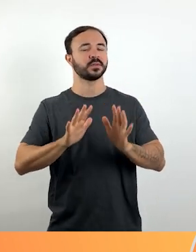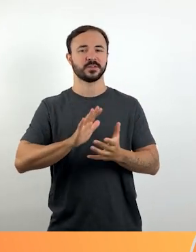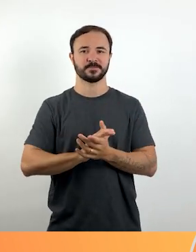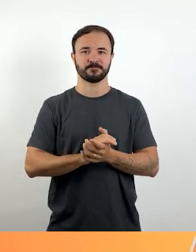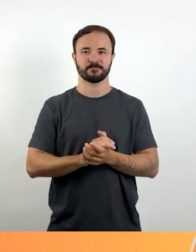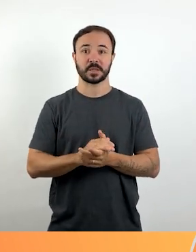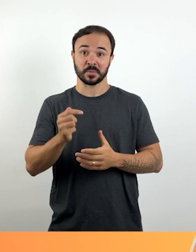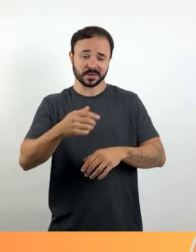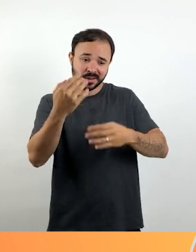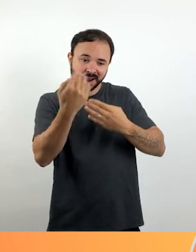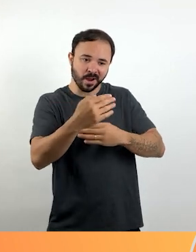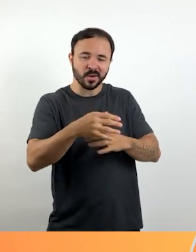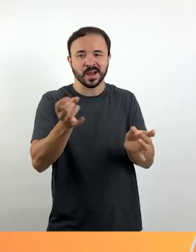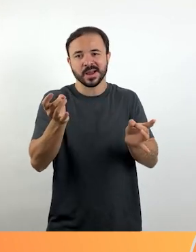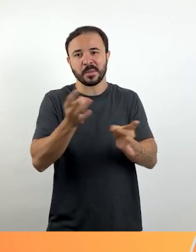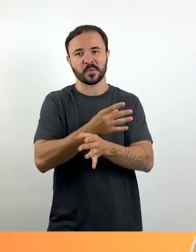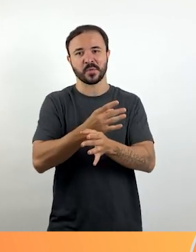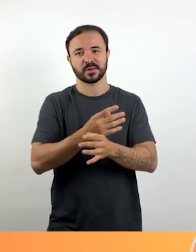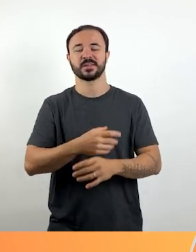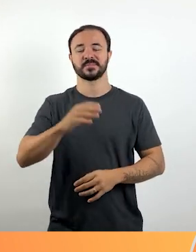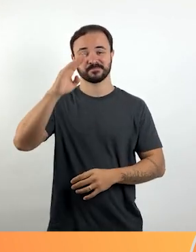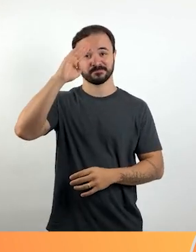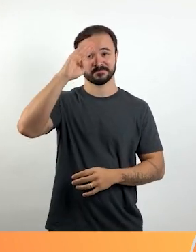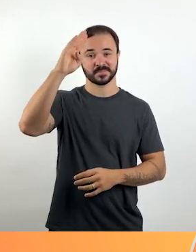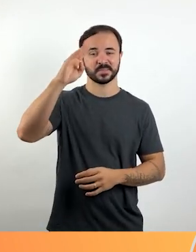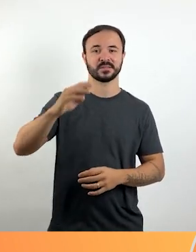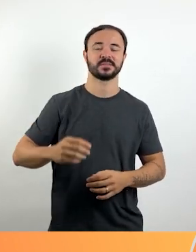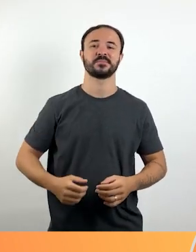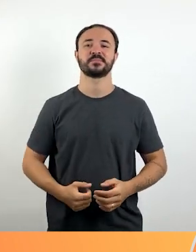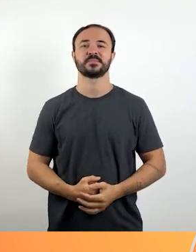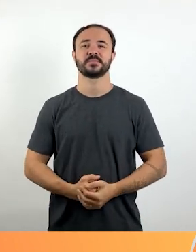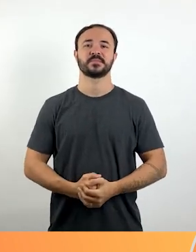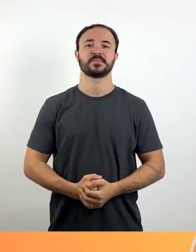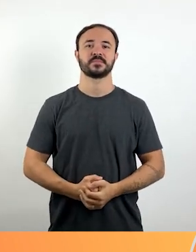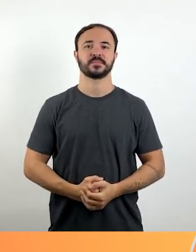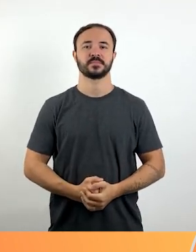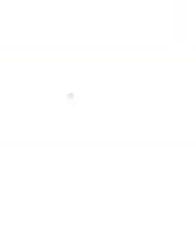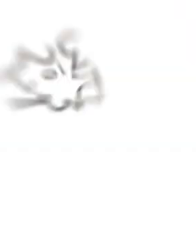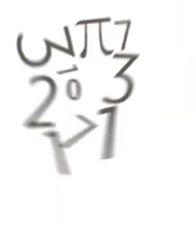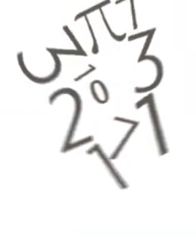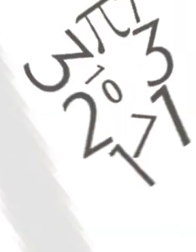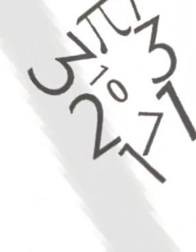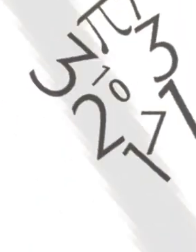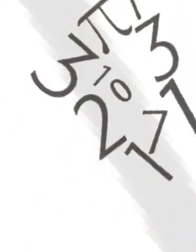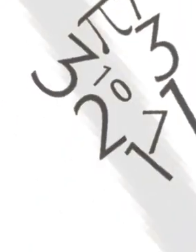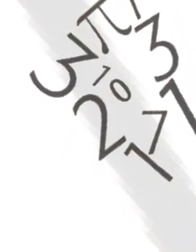nossa aula vai ficando por aqui. Espero vocês numa próxima aula. Até mais. Tchau, tchau.